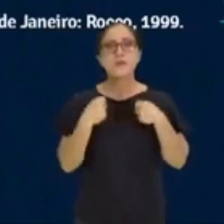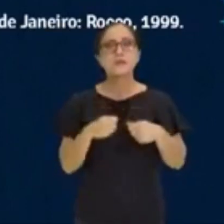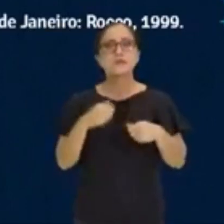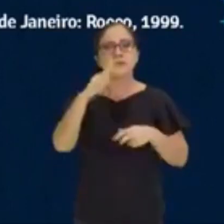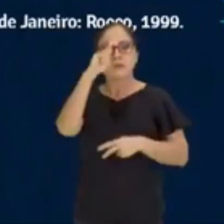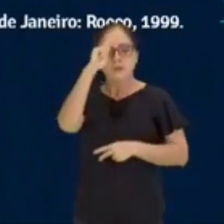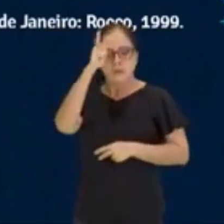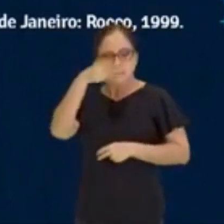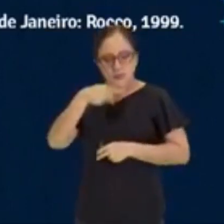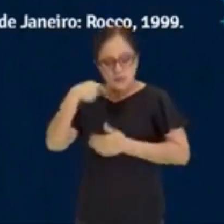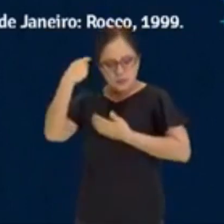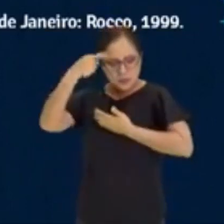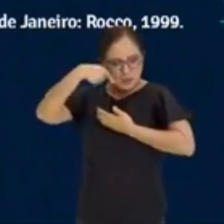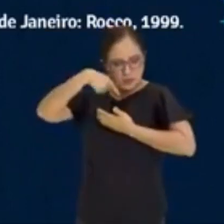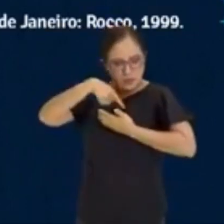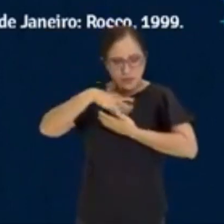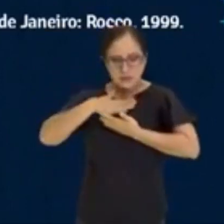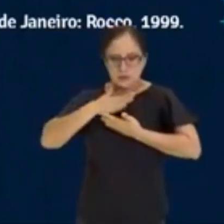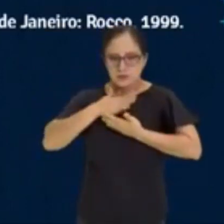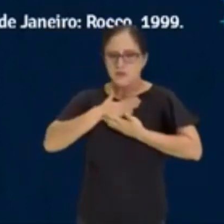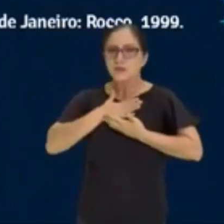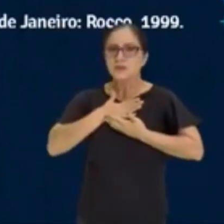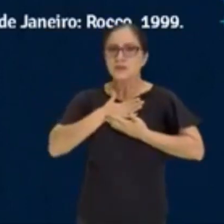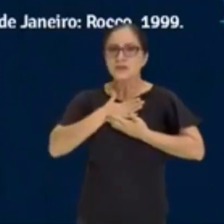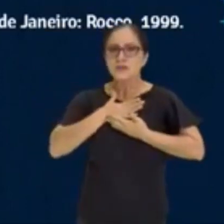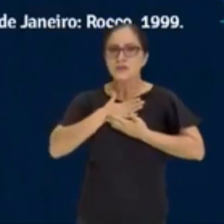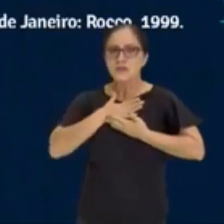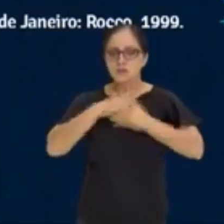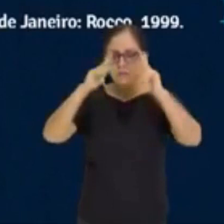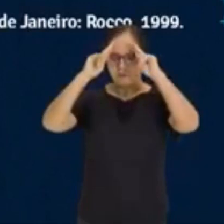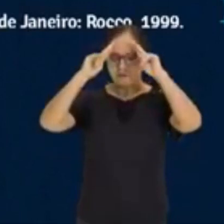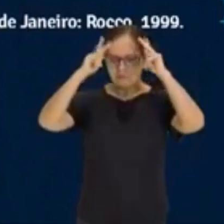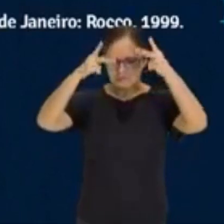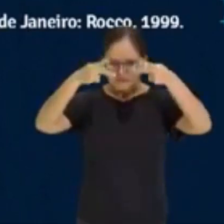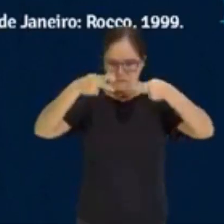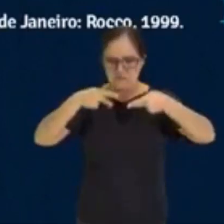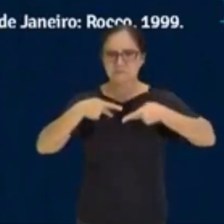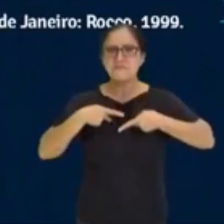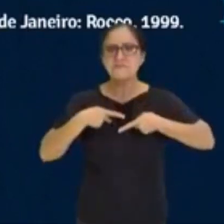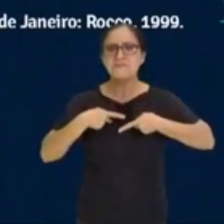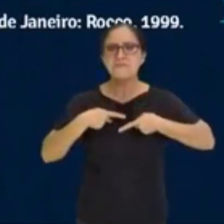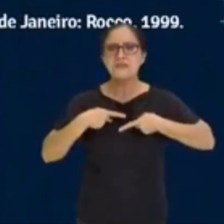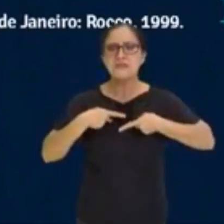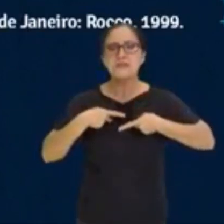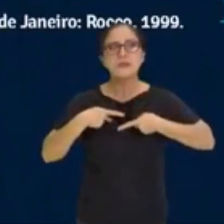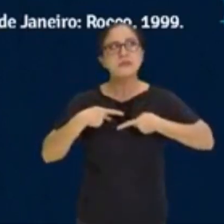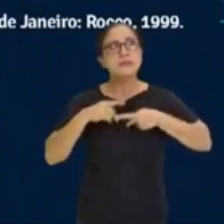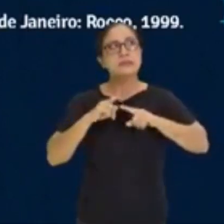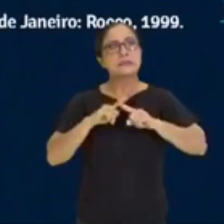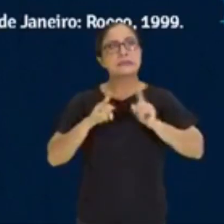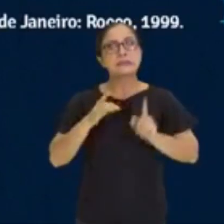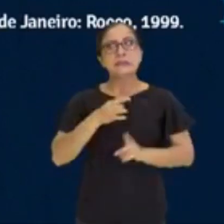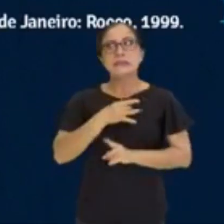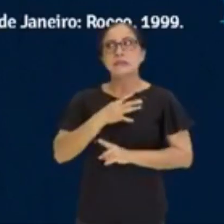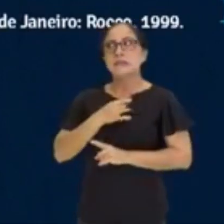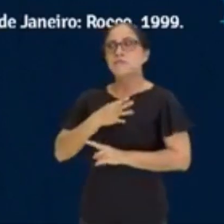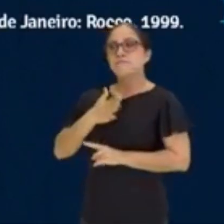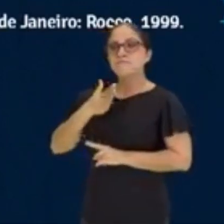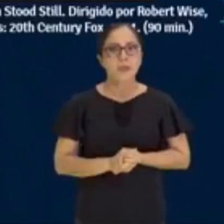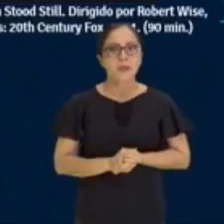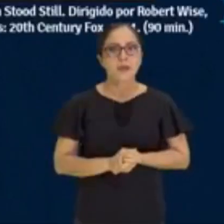e encontrar-me, enfim. Enfim. Mas que medo de mim